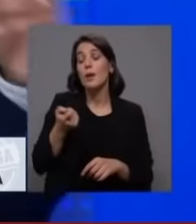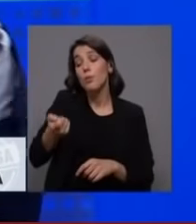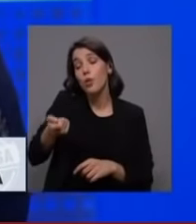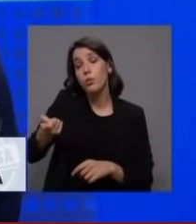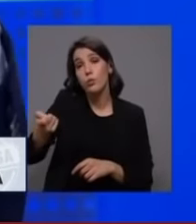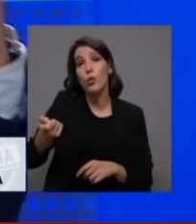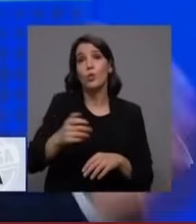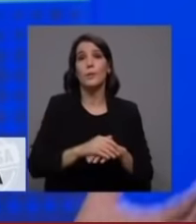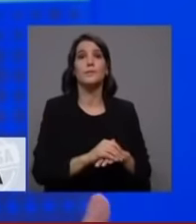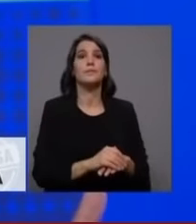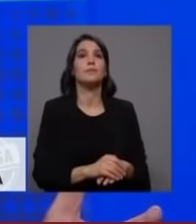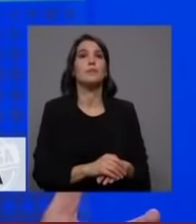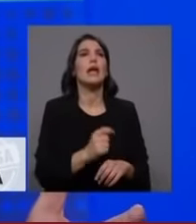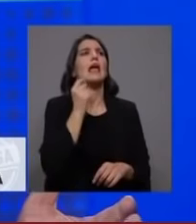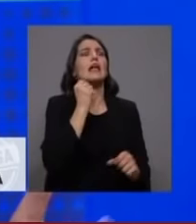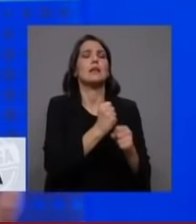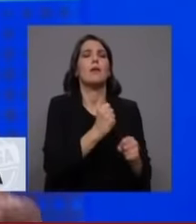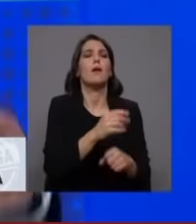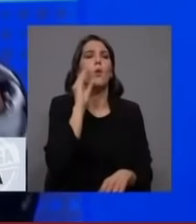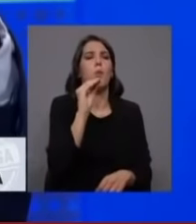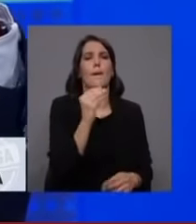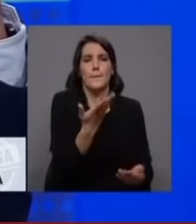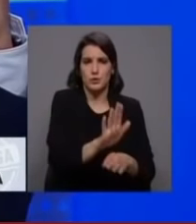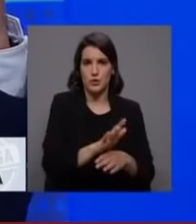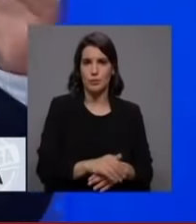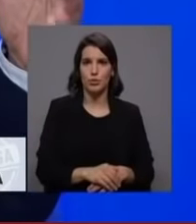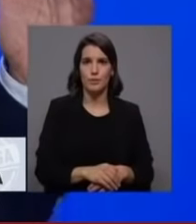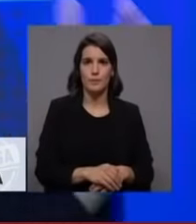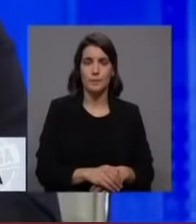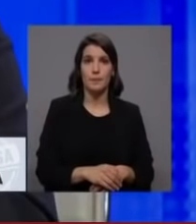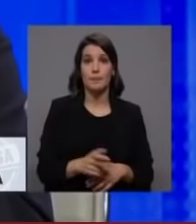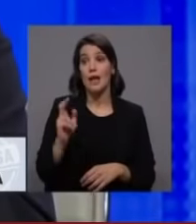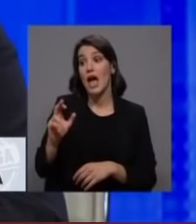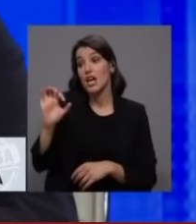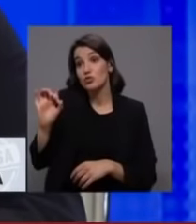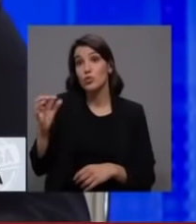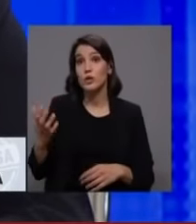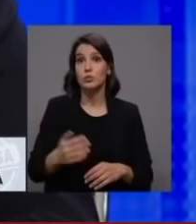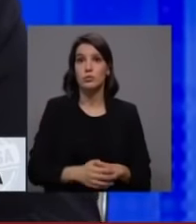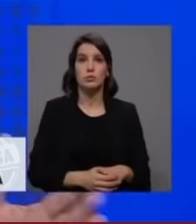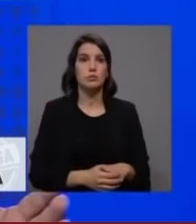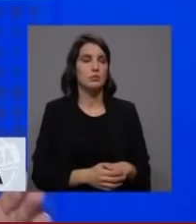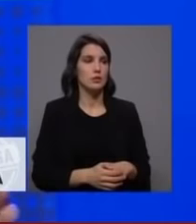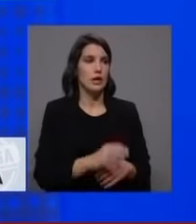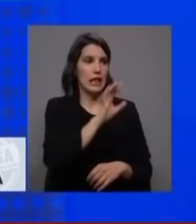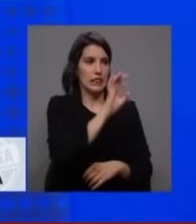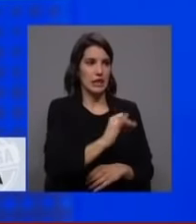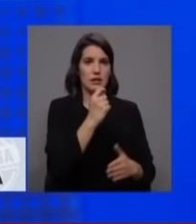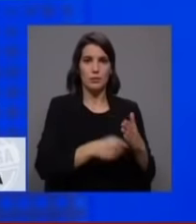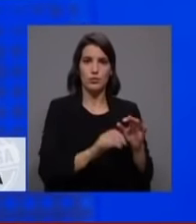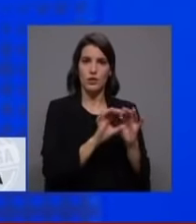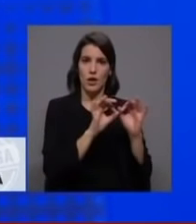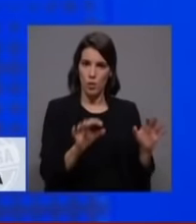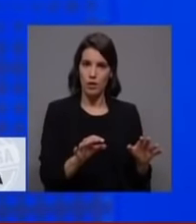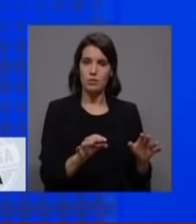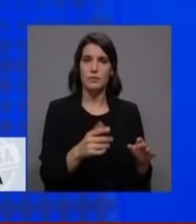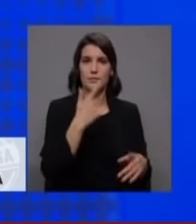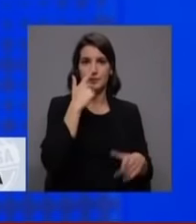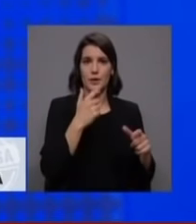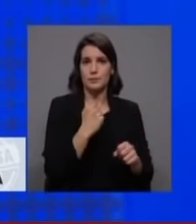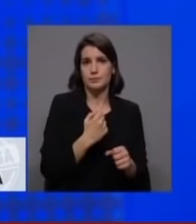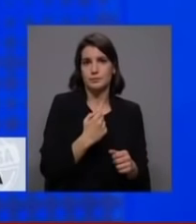seja quem é um brinquedo Coliseu ali Quanto vai pagar a mesma taxa de imposto do